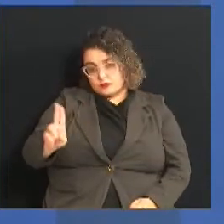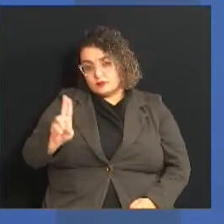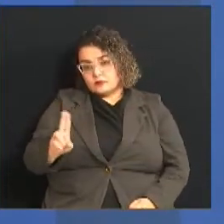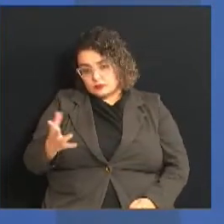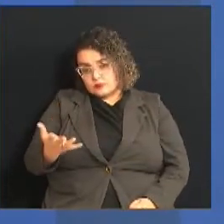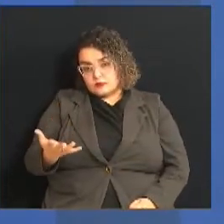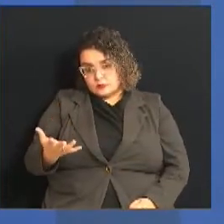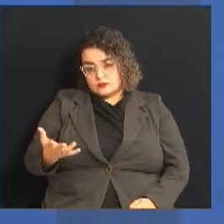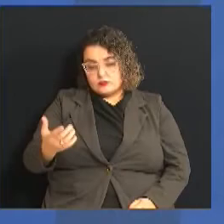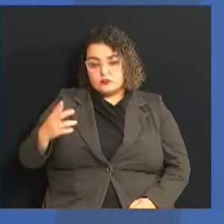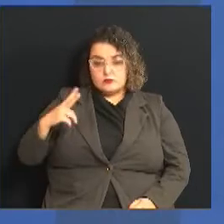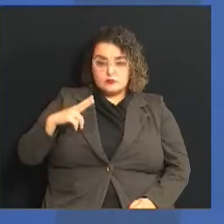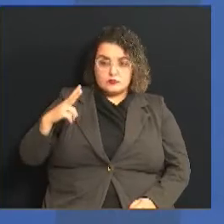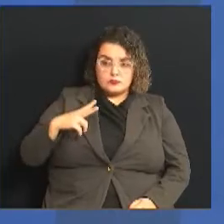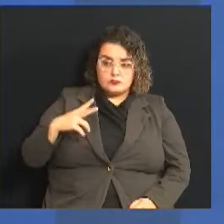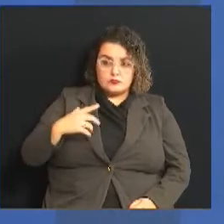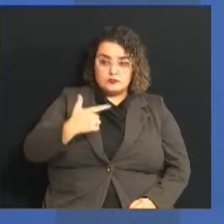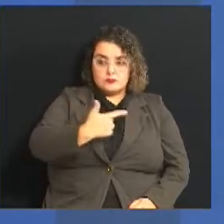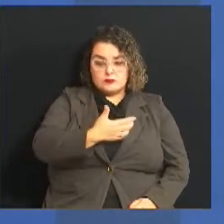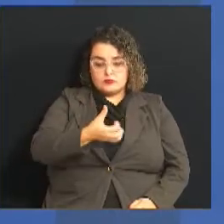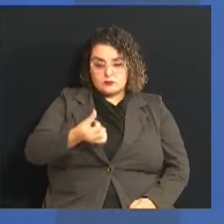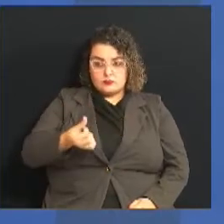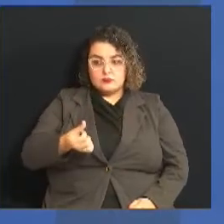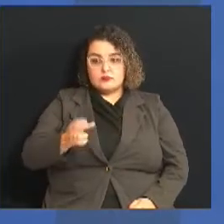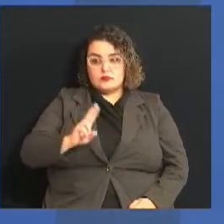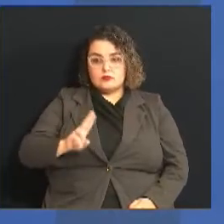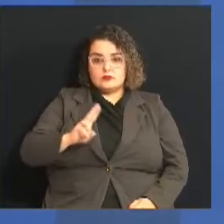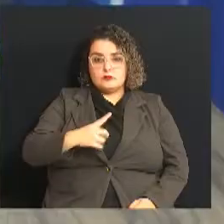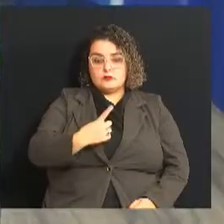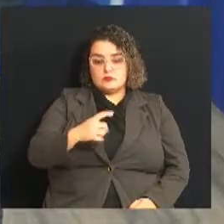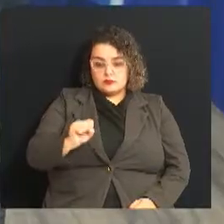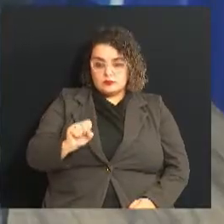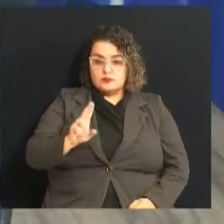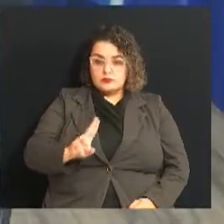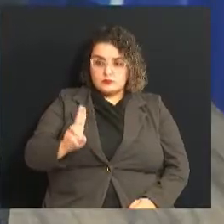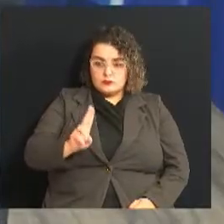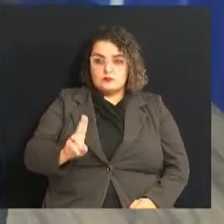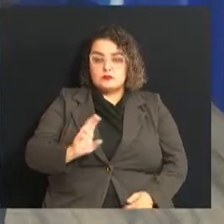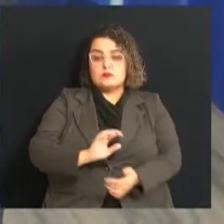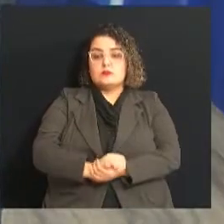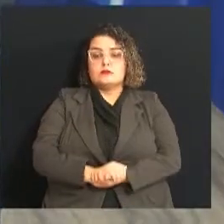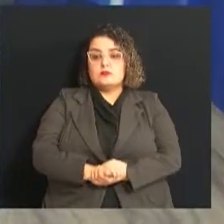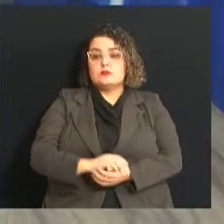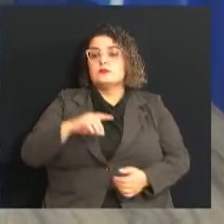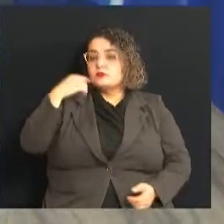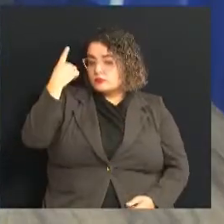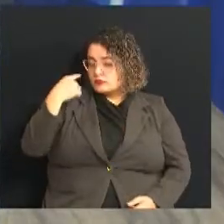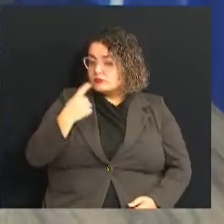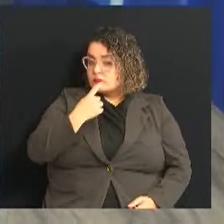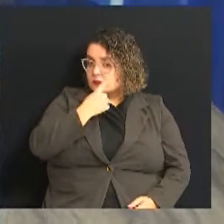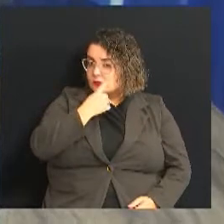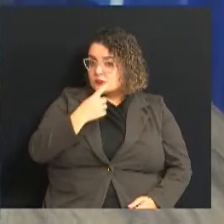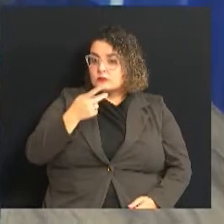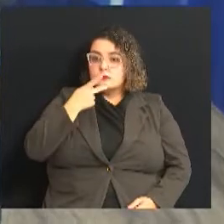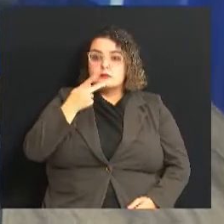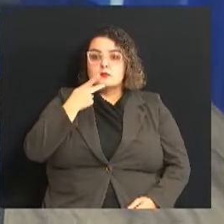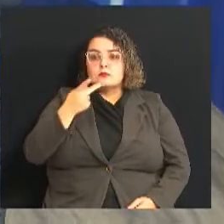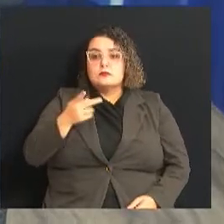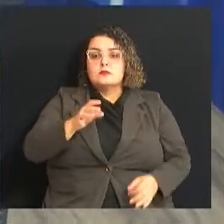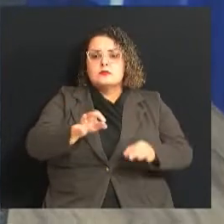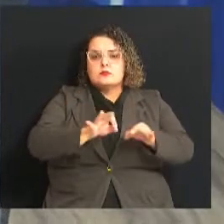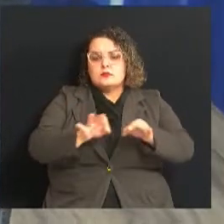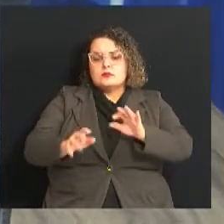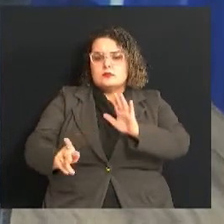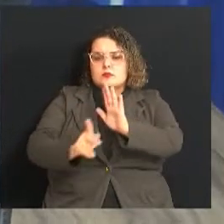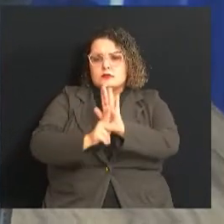rede particular, dos 26 leitos, 18 estão ocupados. Mina Abreu, a gente fala sobre um projeto agora